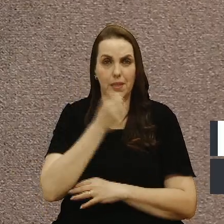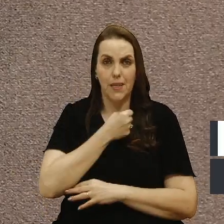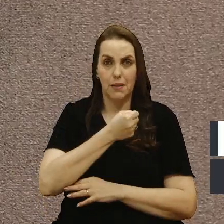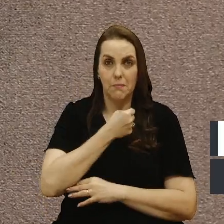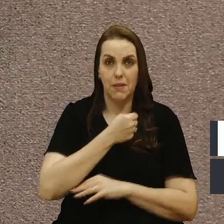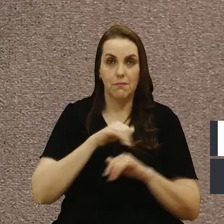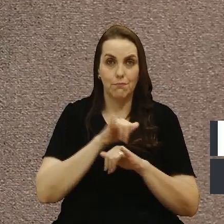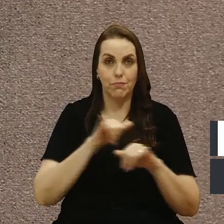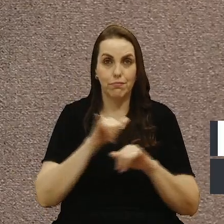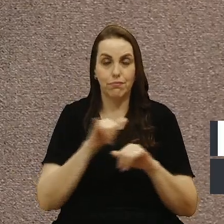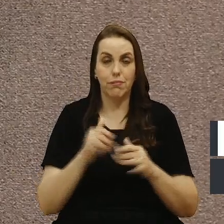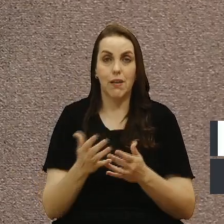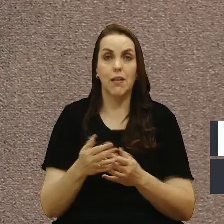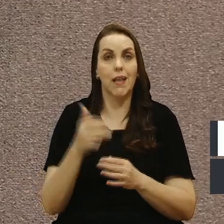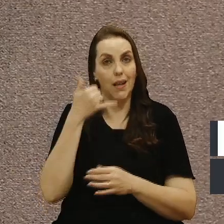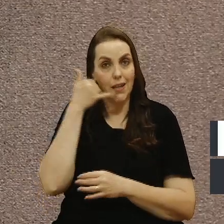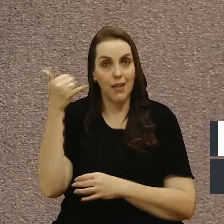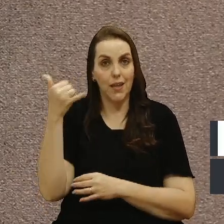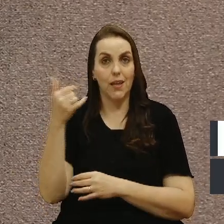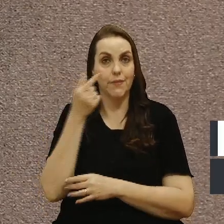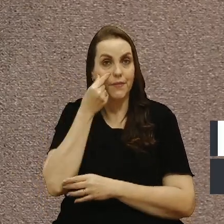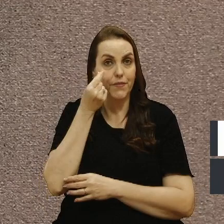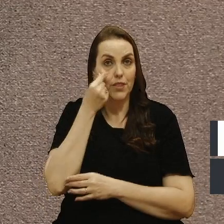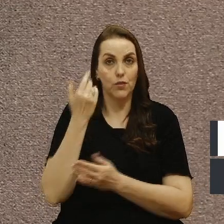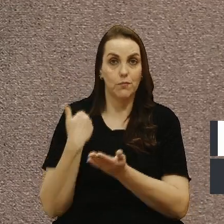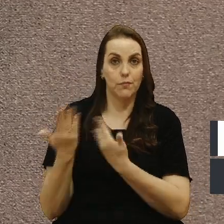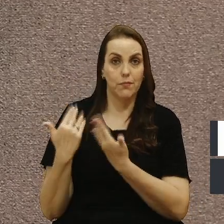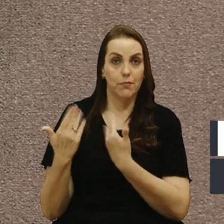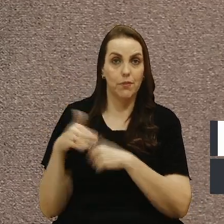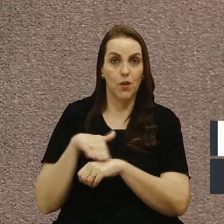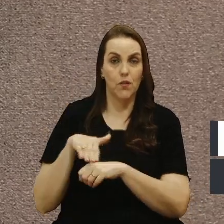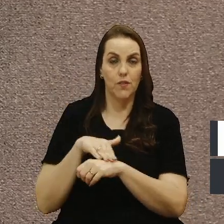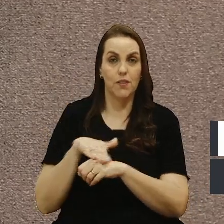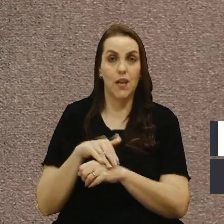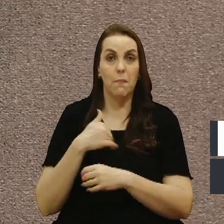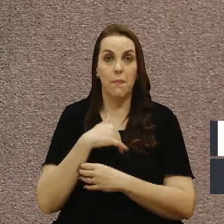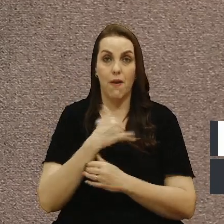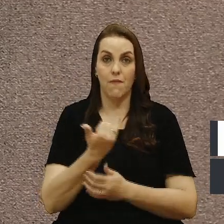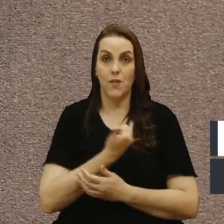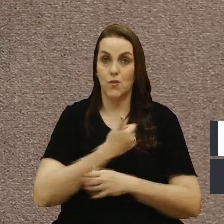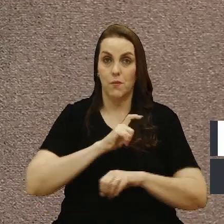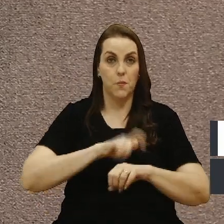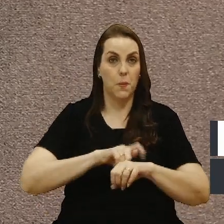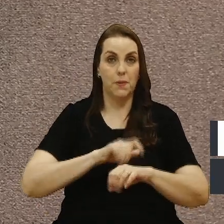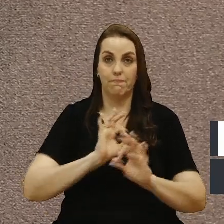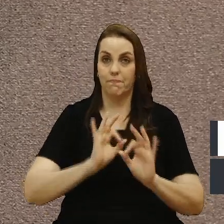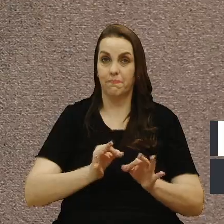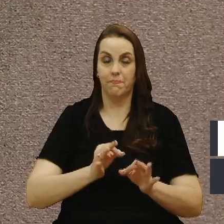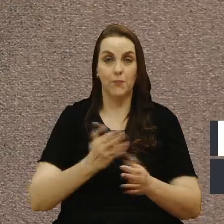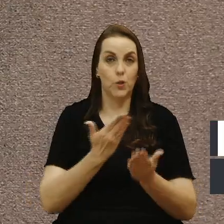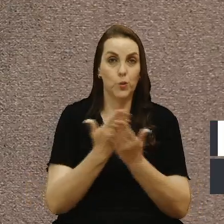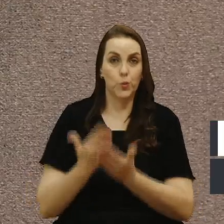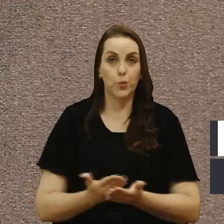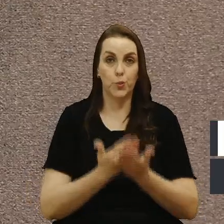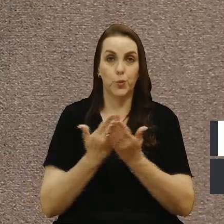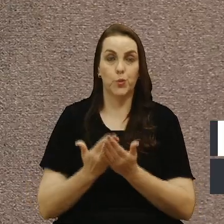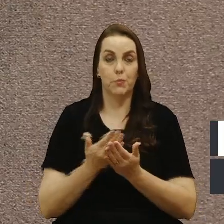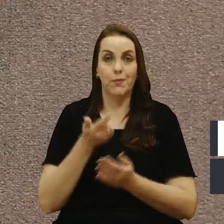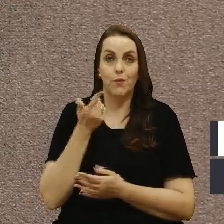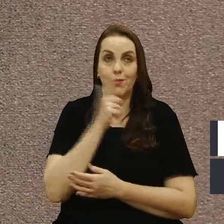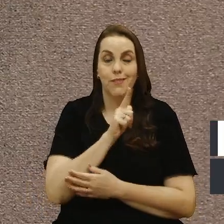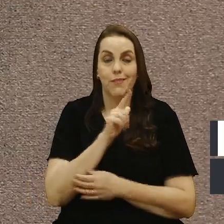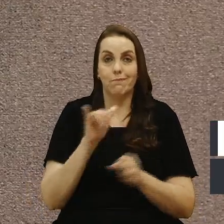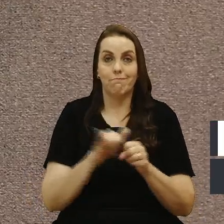ele, prontamente me atendeu, conversamos sobre este assunto e ele me sinalizou que naquele mesmo instante já estavam promovendo estudos para encontrar